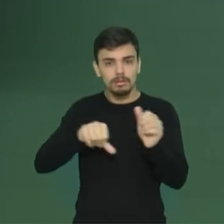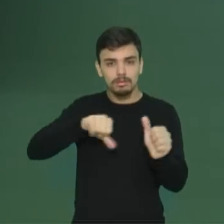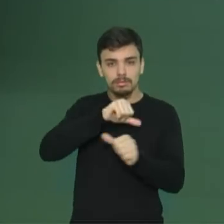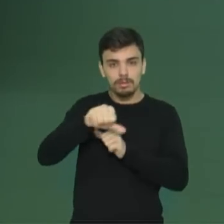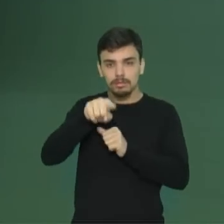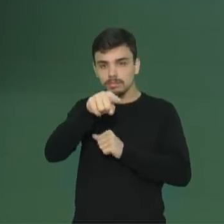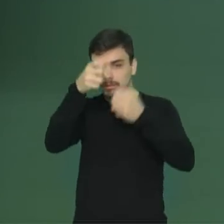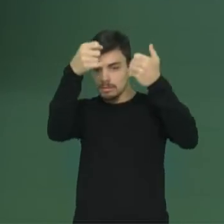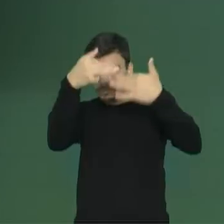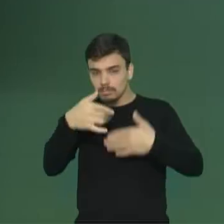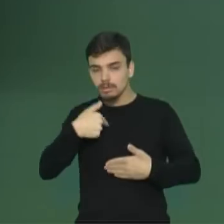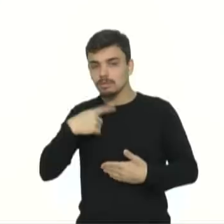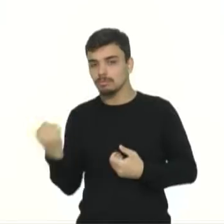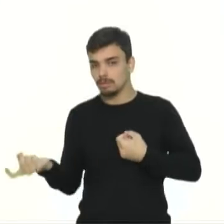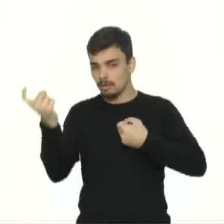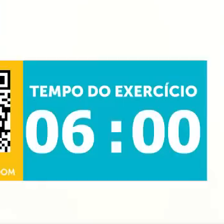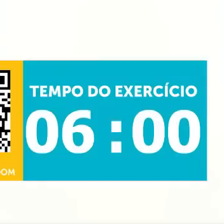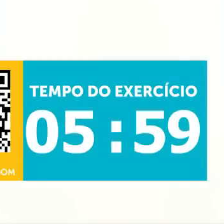Explique. Eu já volto.